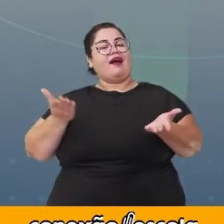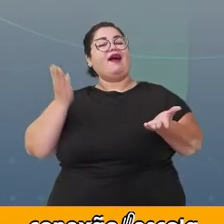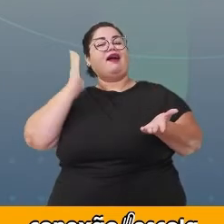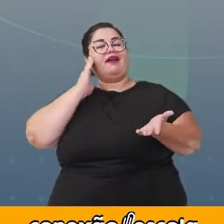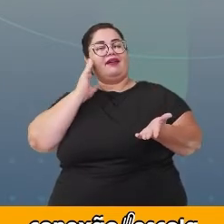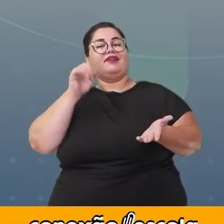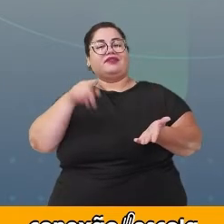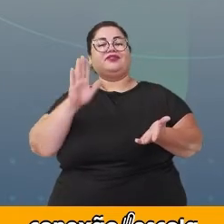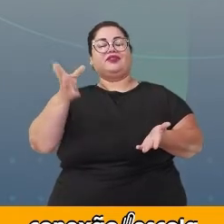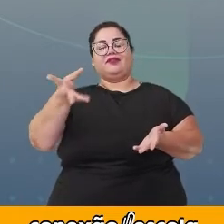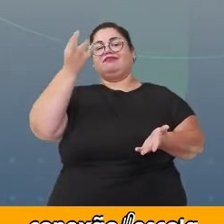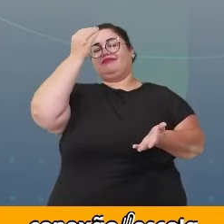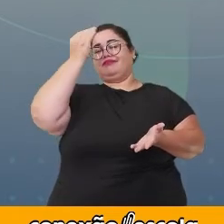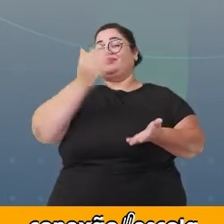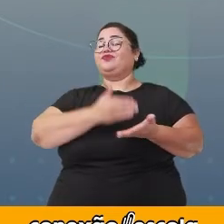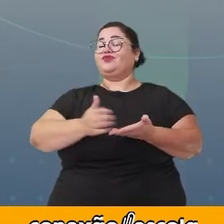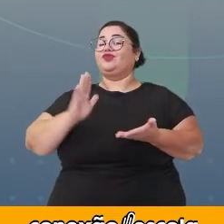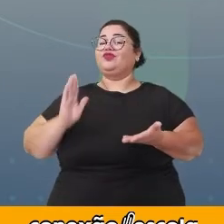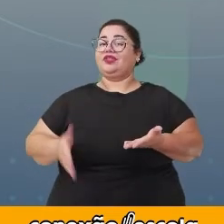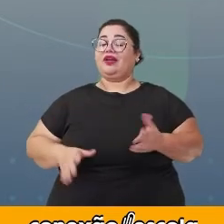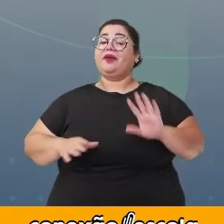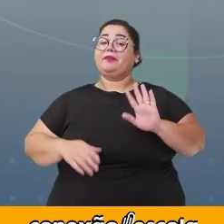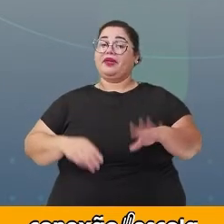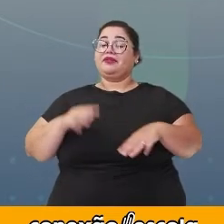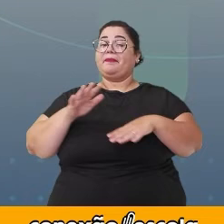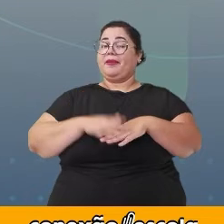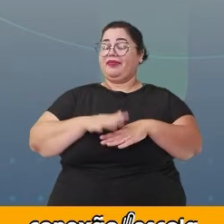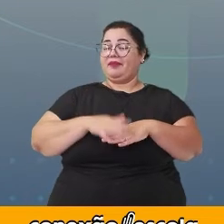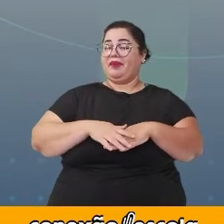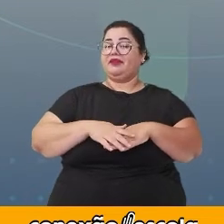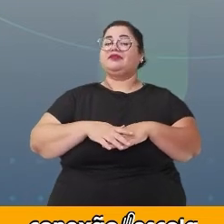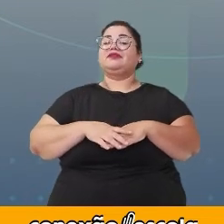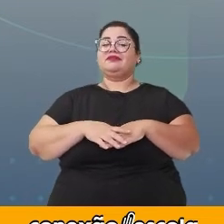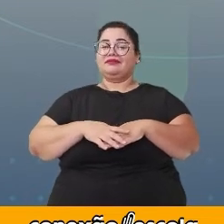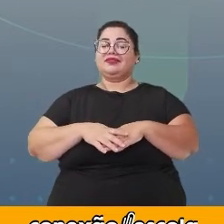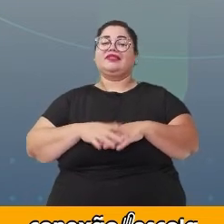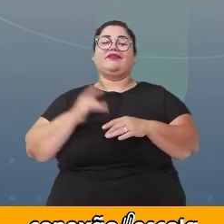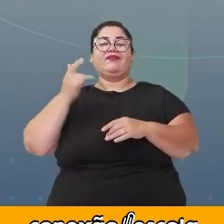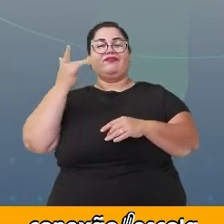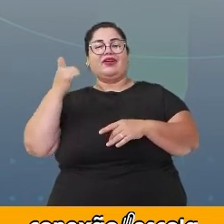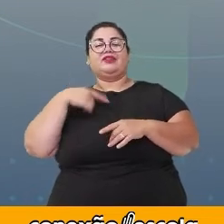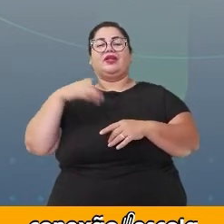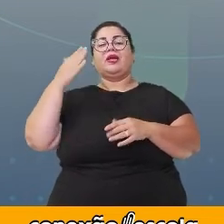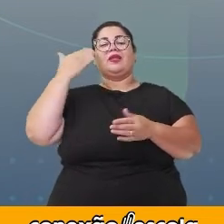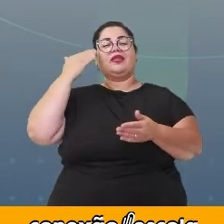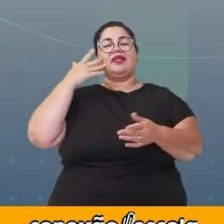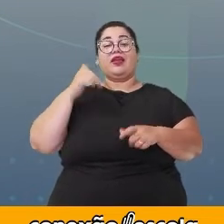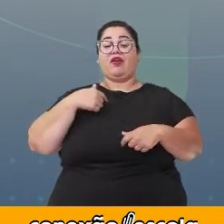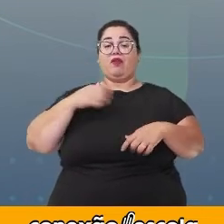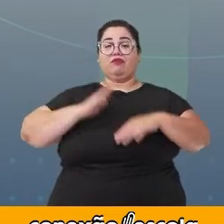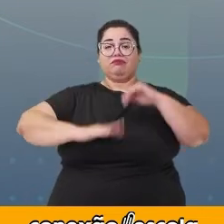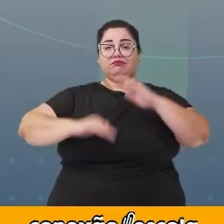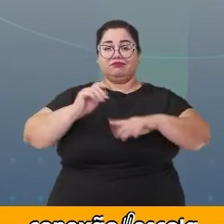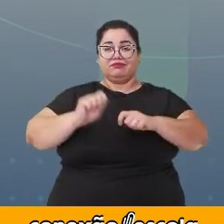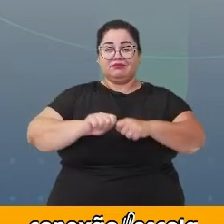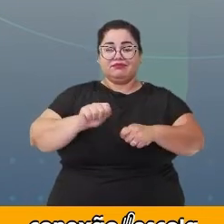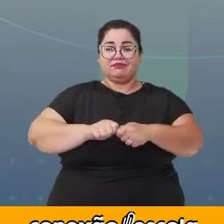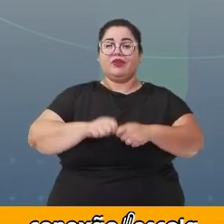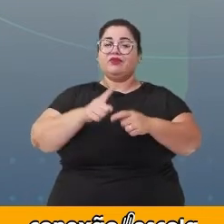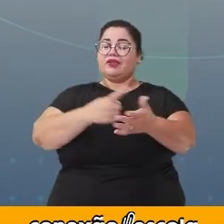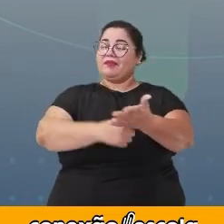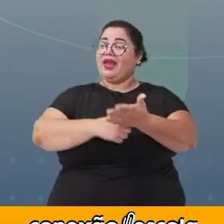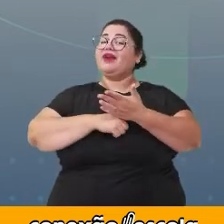você começou a compreender. Mas como na matemática é muito mais fácil entender fazendo, você vai